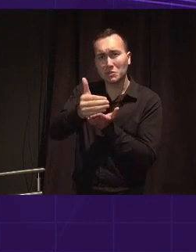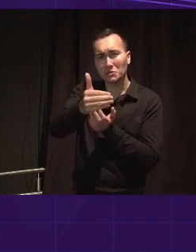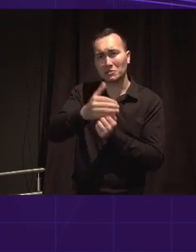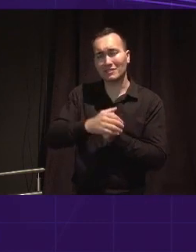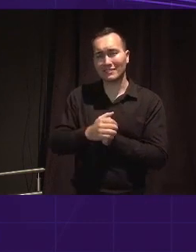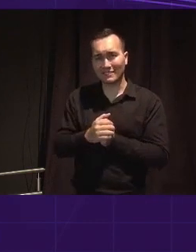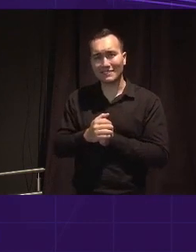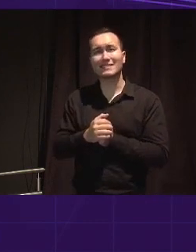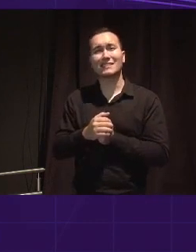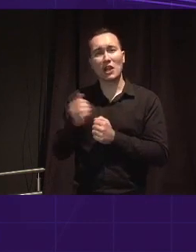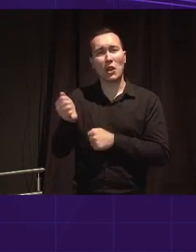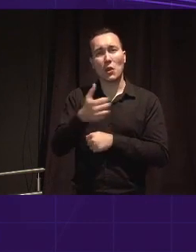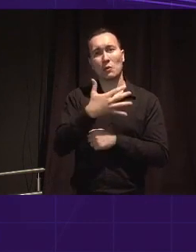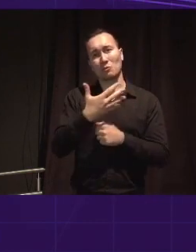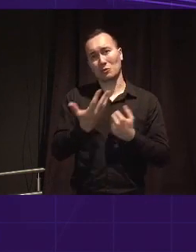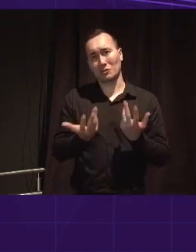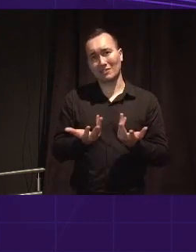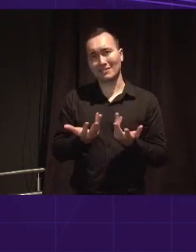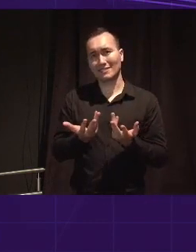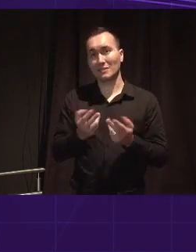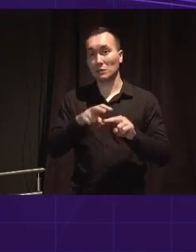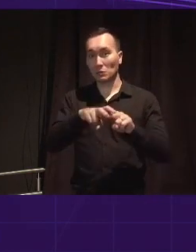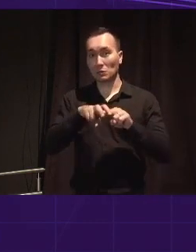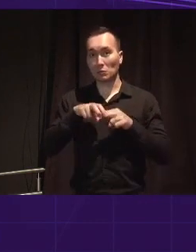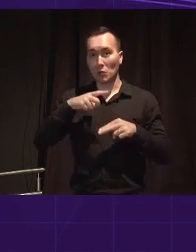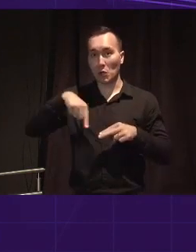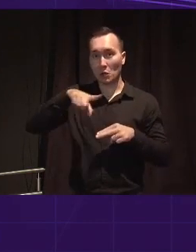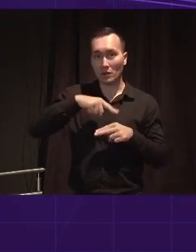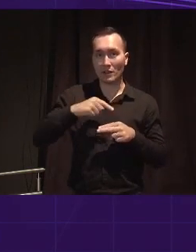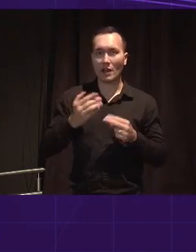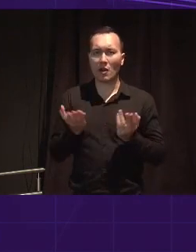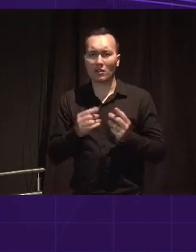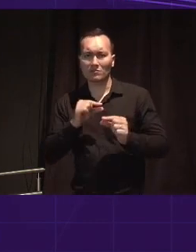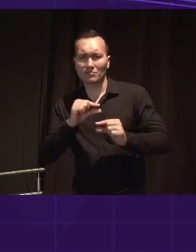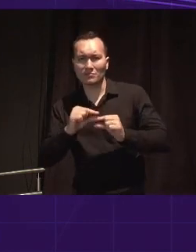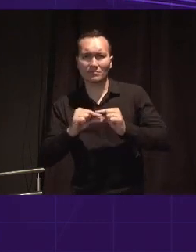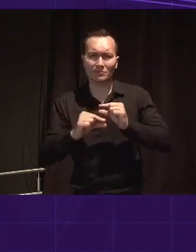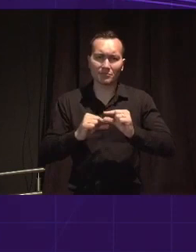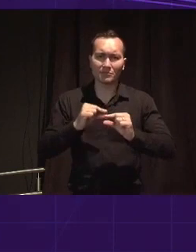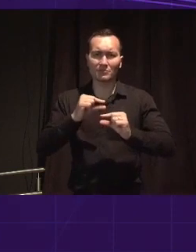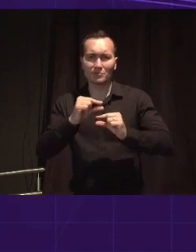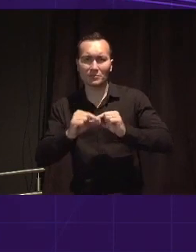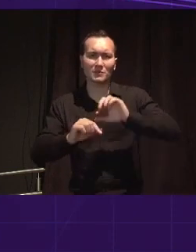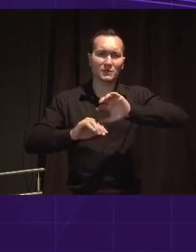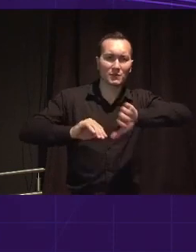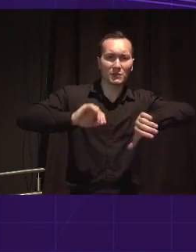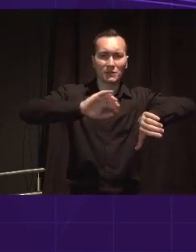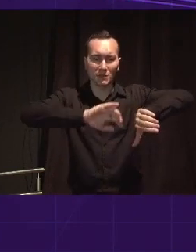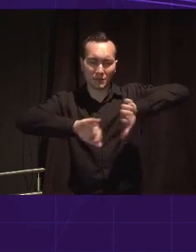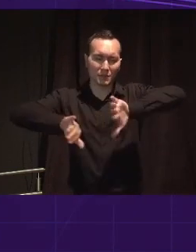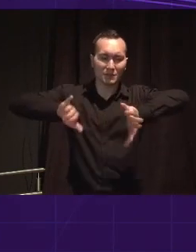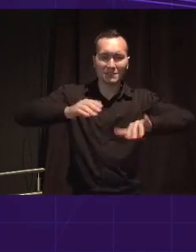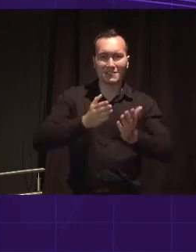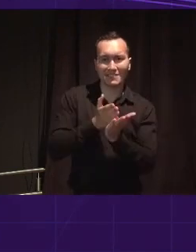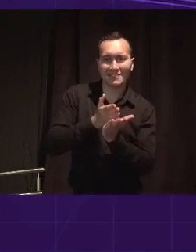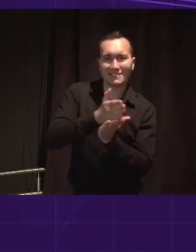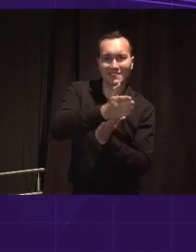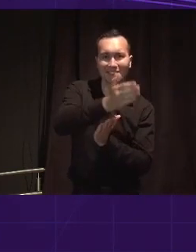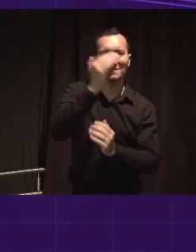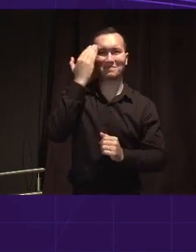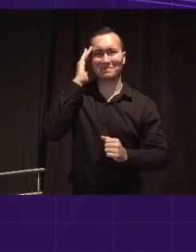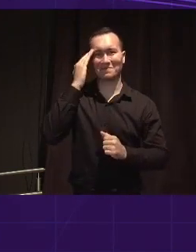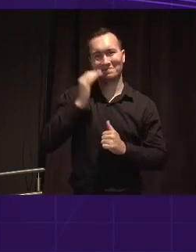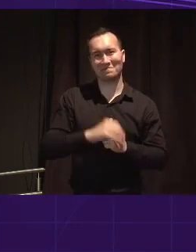gente é especial, não, quer dizer que a gente está numa fronteira aí de agilidade, onde a gente está trilhando caminhos que a gente está vivenciando a construção deles agora,